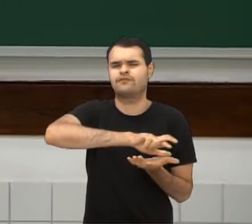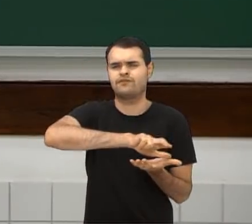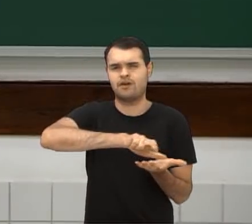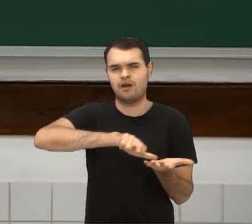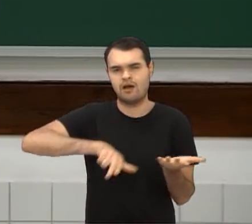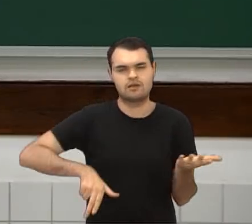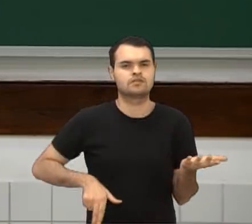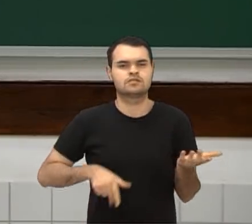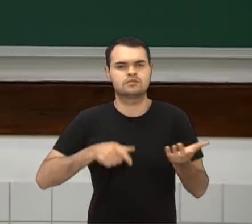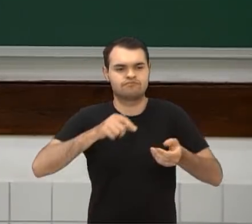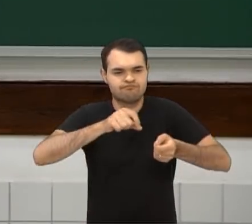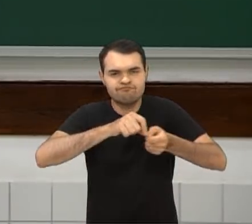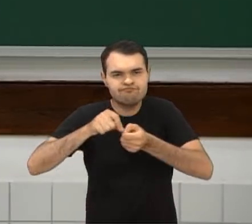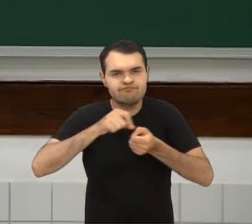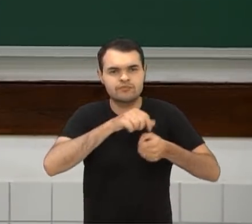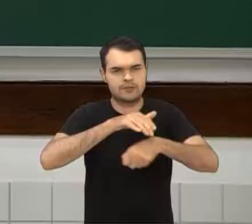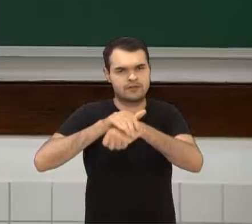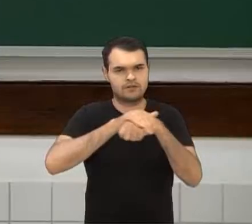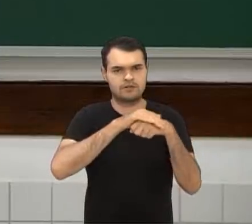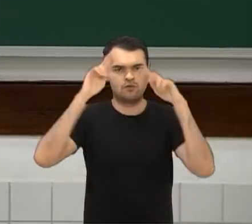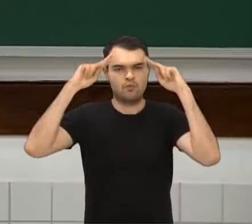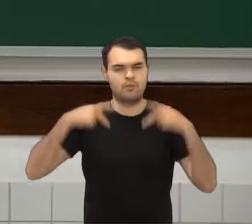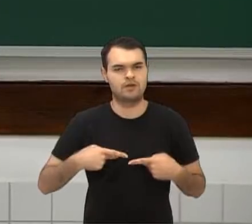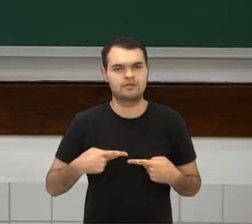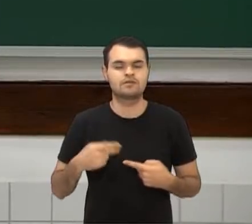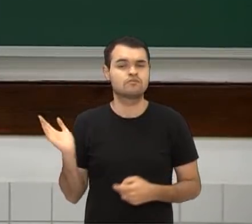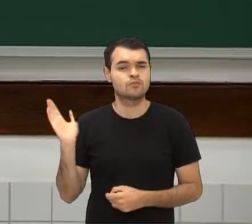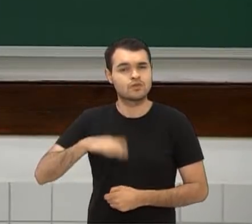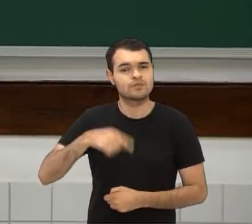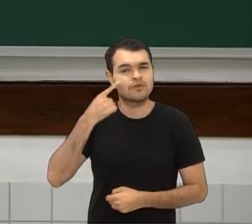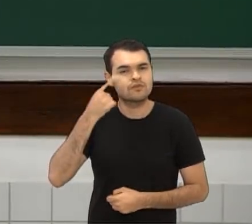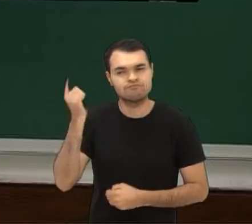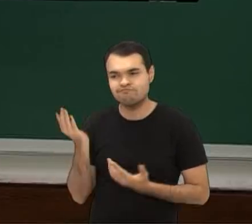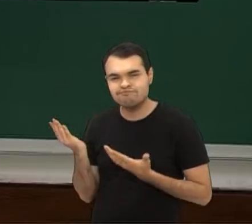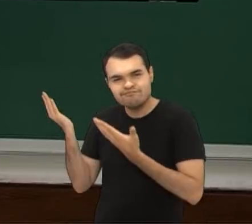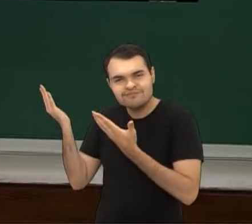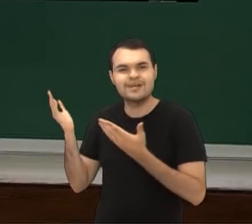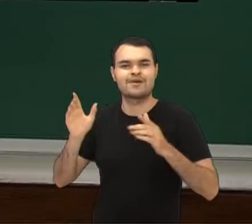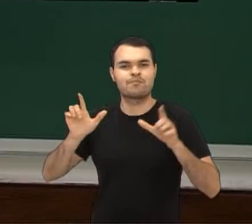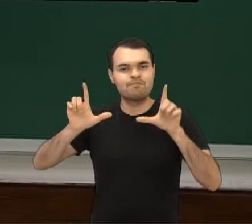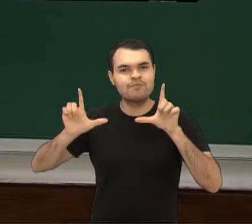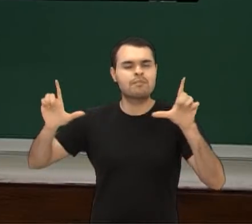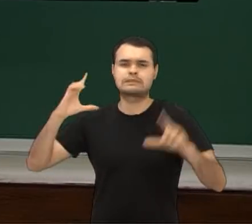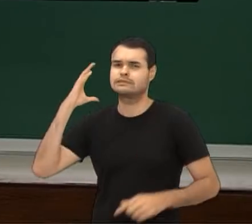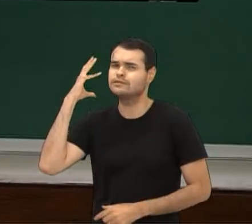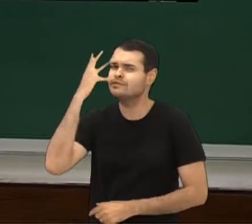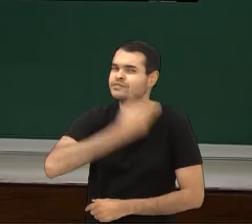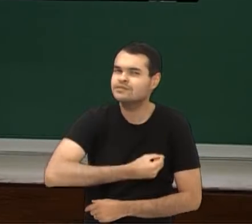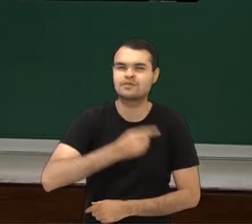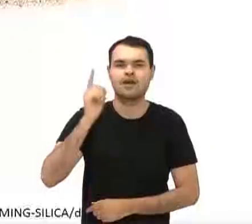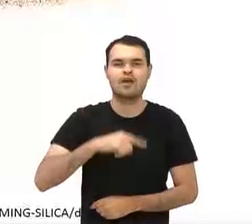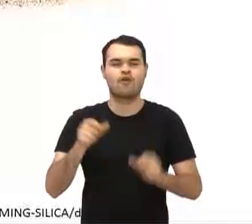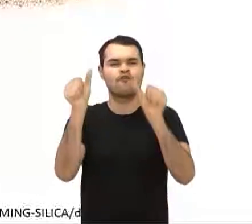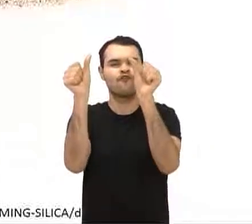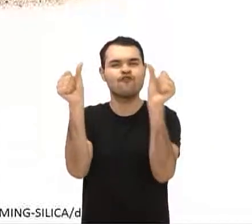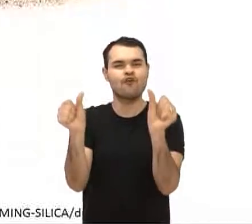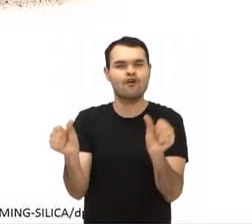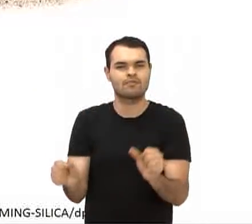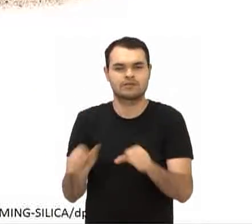várias atividades humanas. Então eu trouxe para vocês uma imagem muito bonita do formatinho